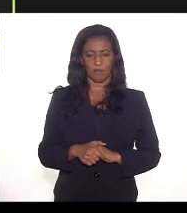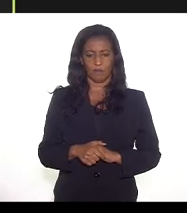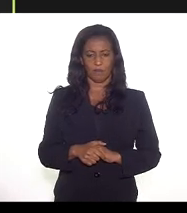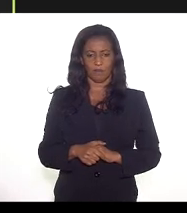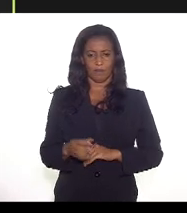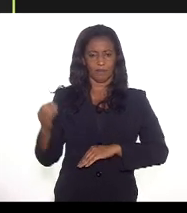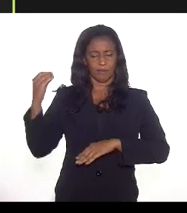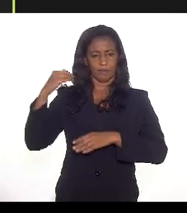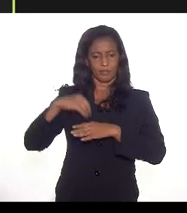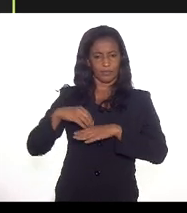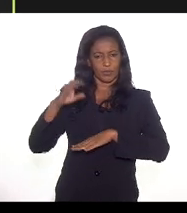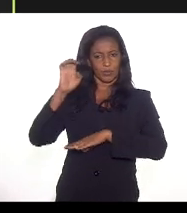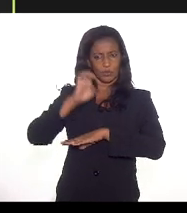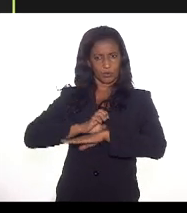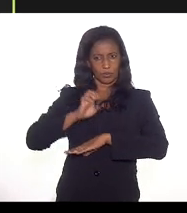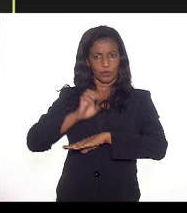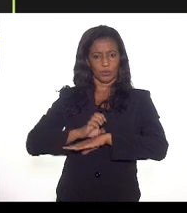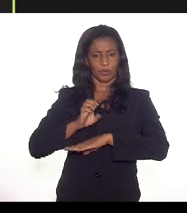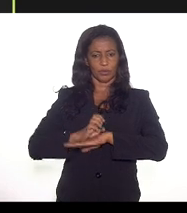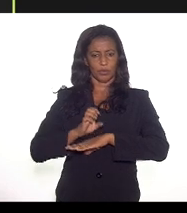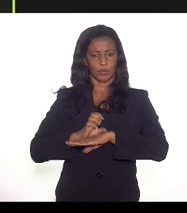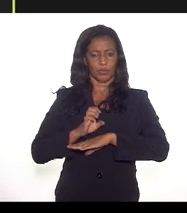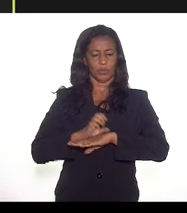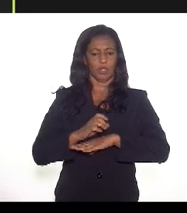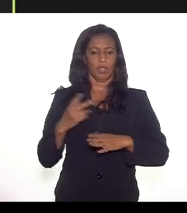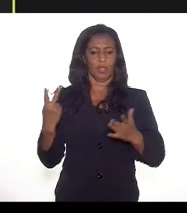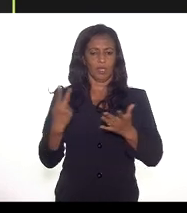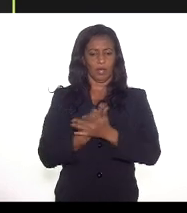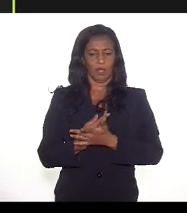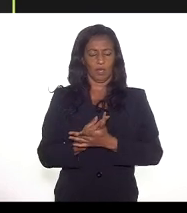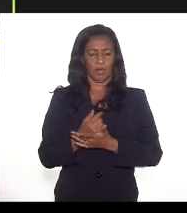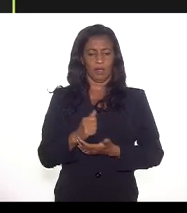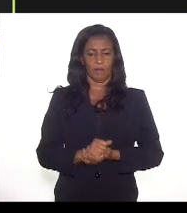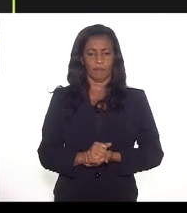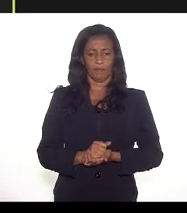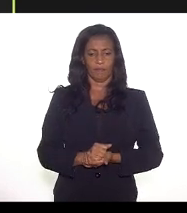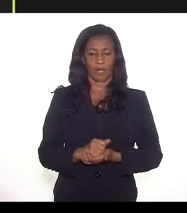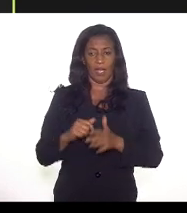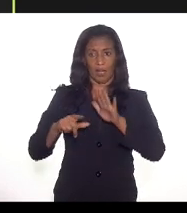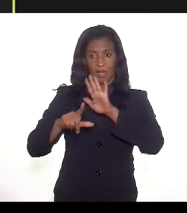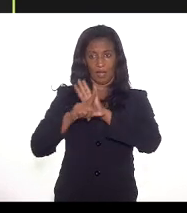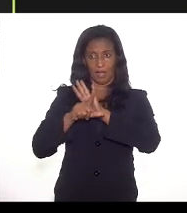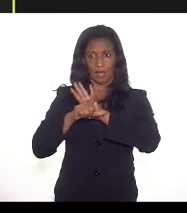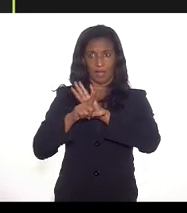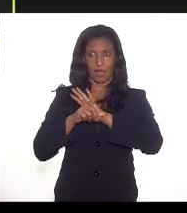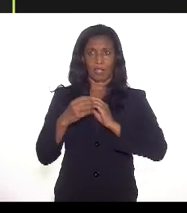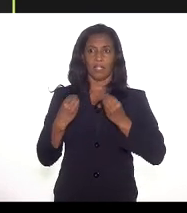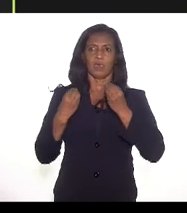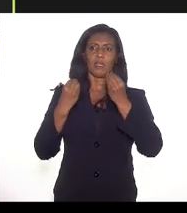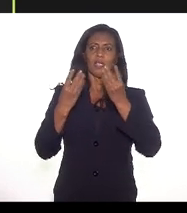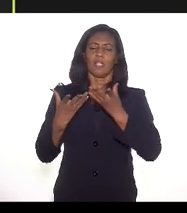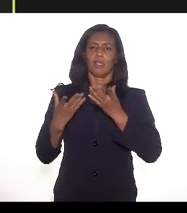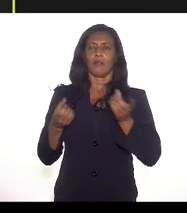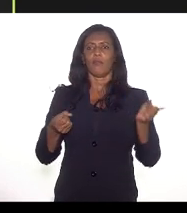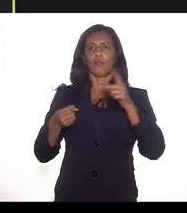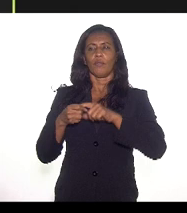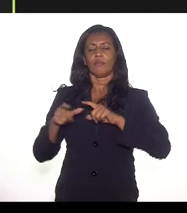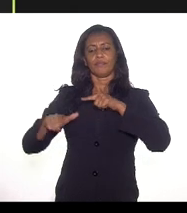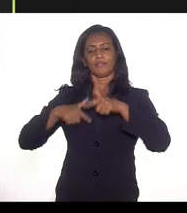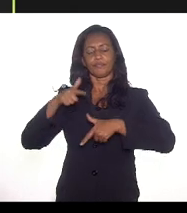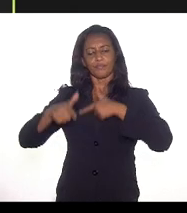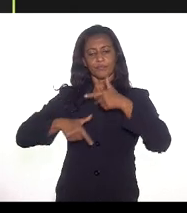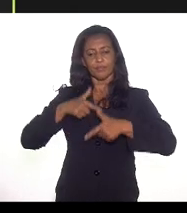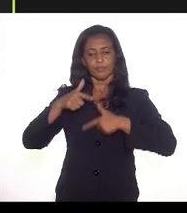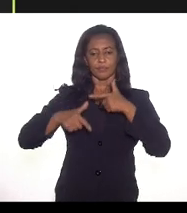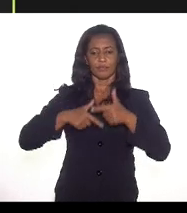nosso estado do Rio de Janeiro. Março, no Diário Oficial do dia 3, número 4888, que justamente retomasse essa atividade da entrega profissional